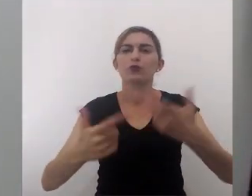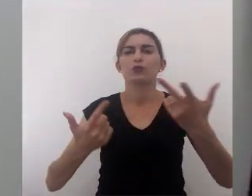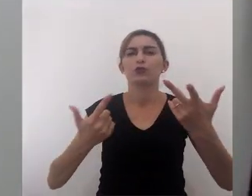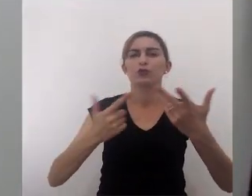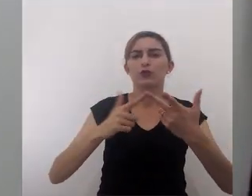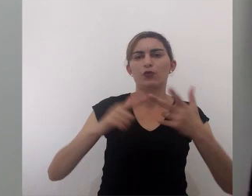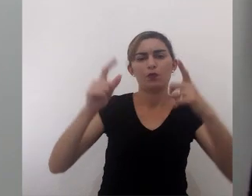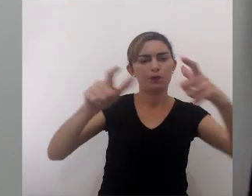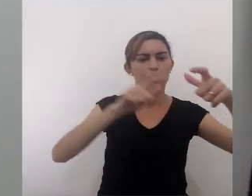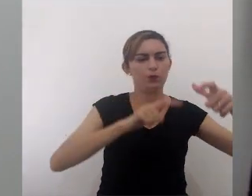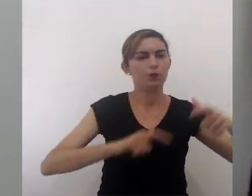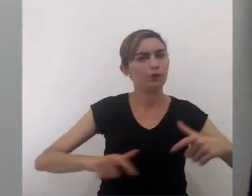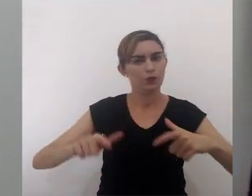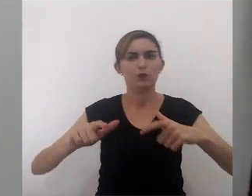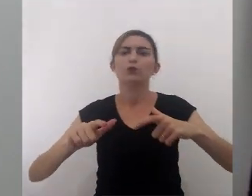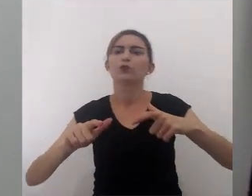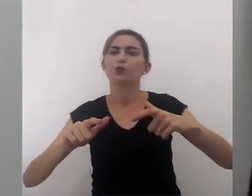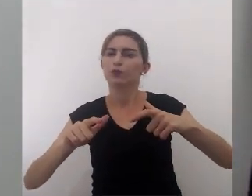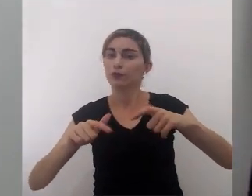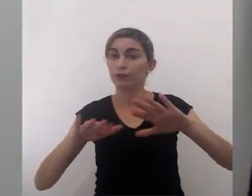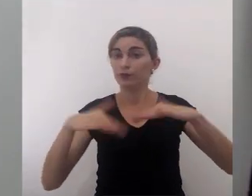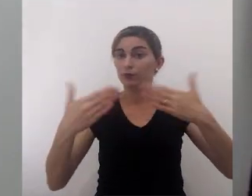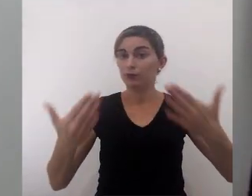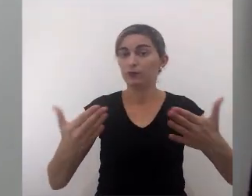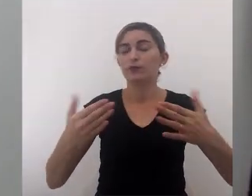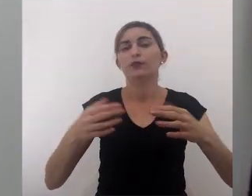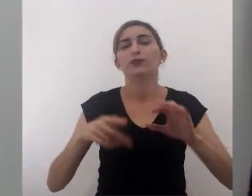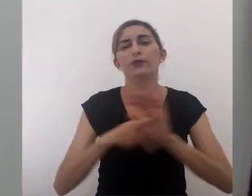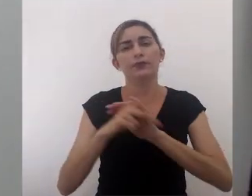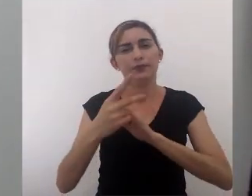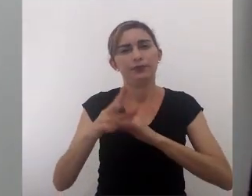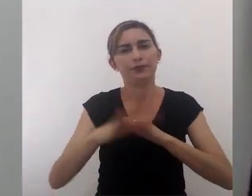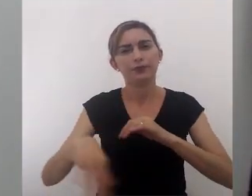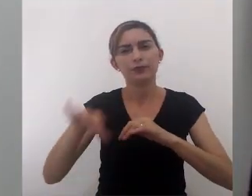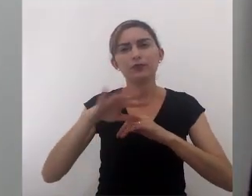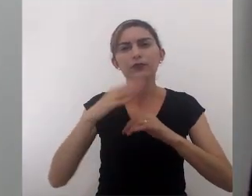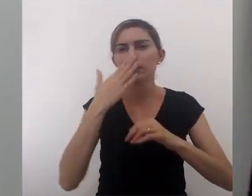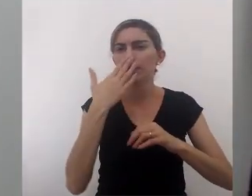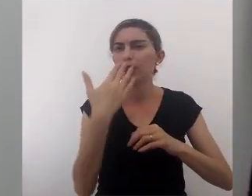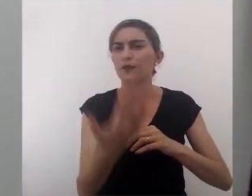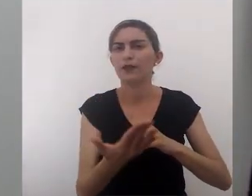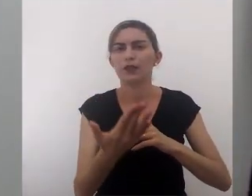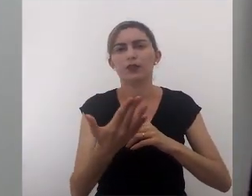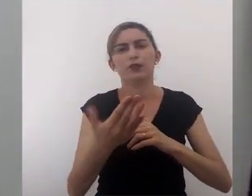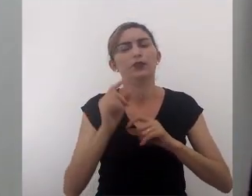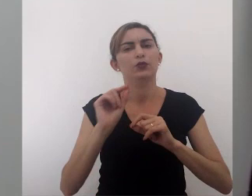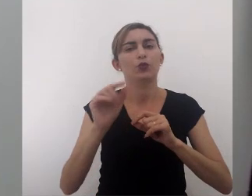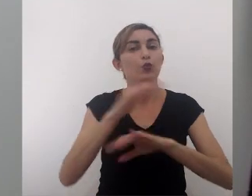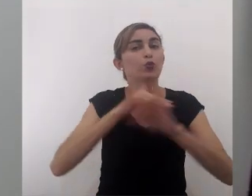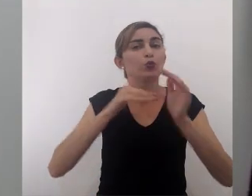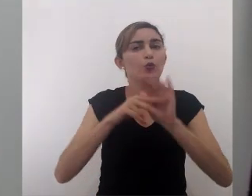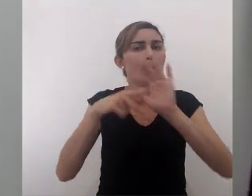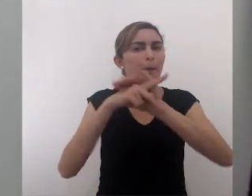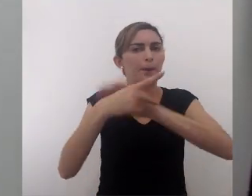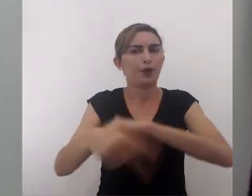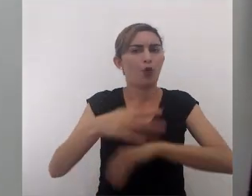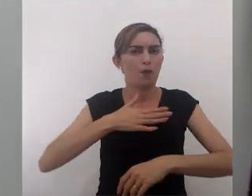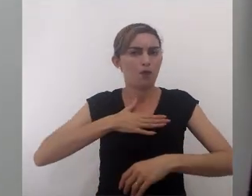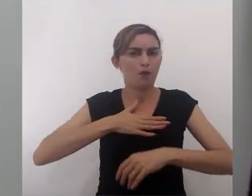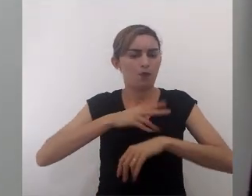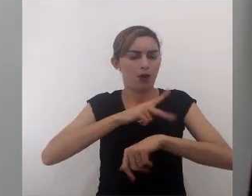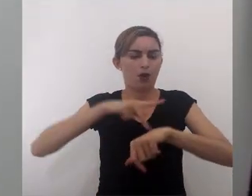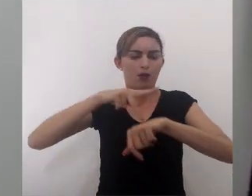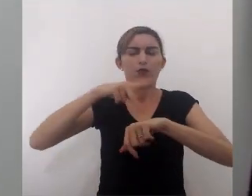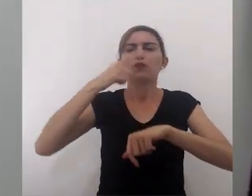de um território, né? Que se justificam por preferência, por tudo que pertence à